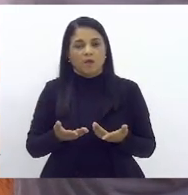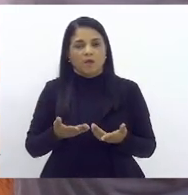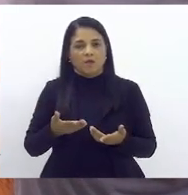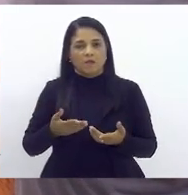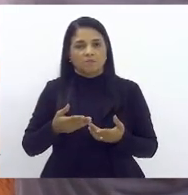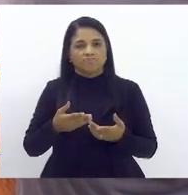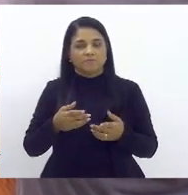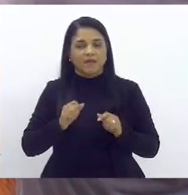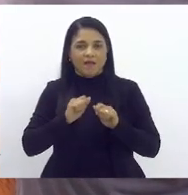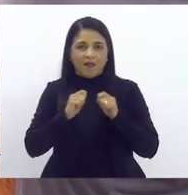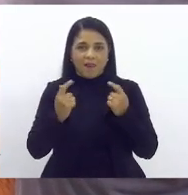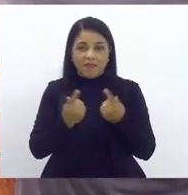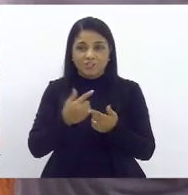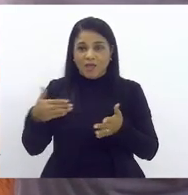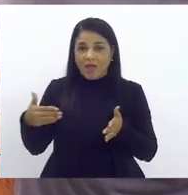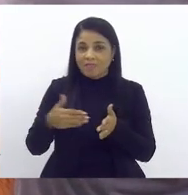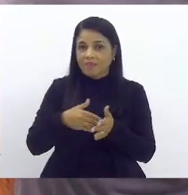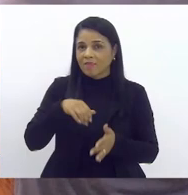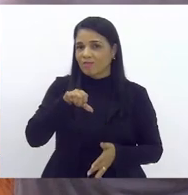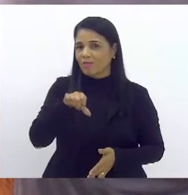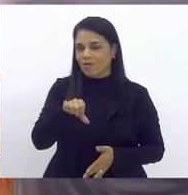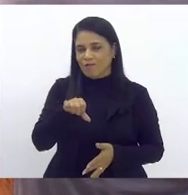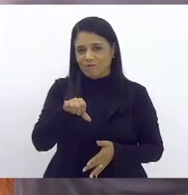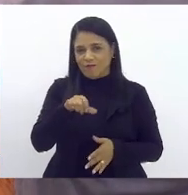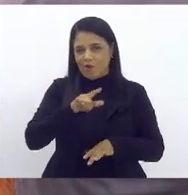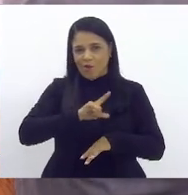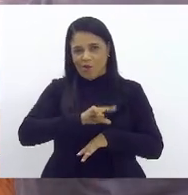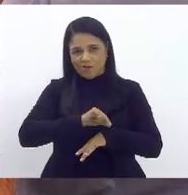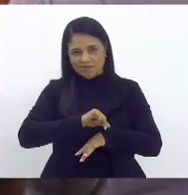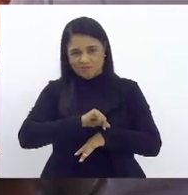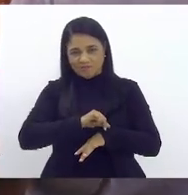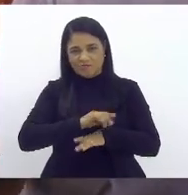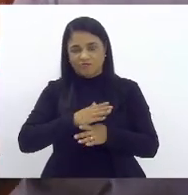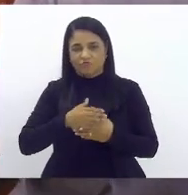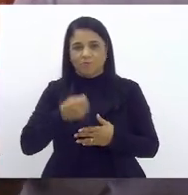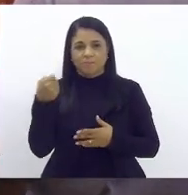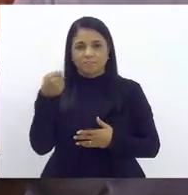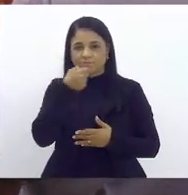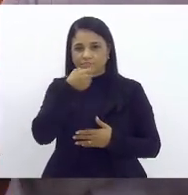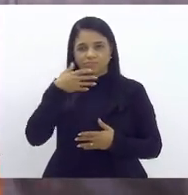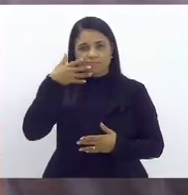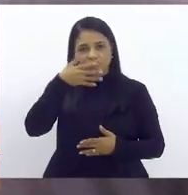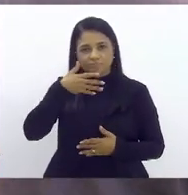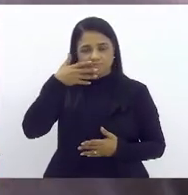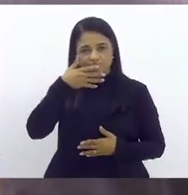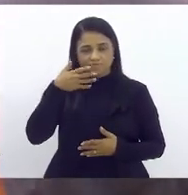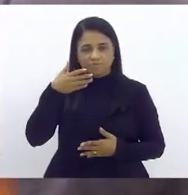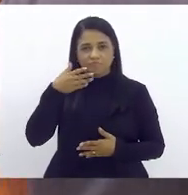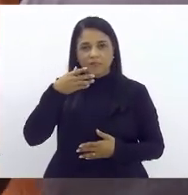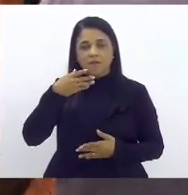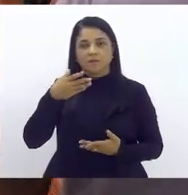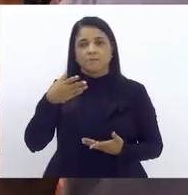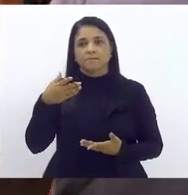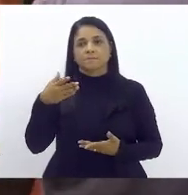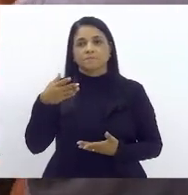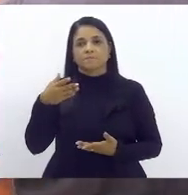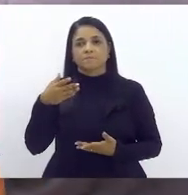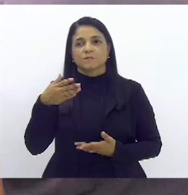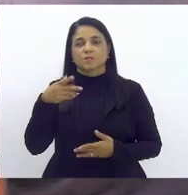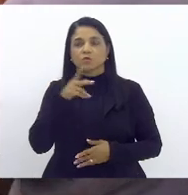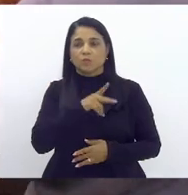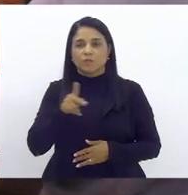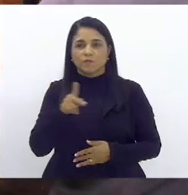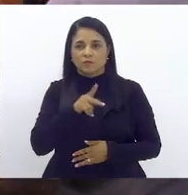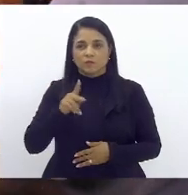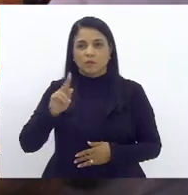da LERJ às 9 horas termina, né? Então a gente já passa a palavra imediatamente para a fala do